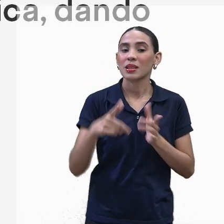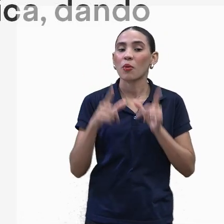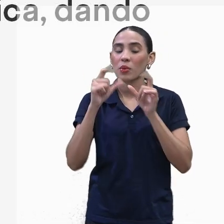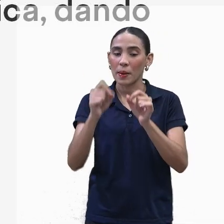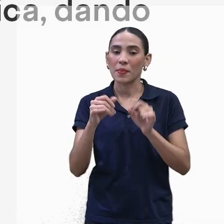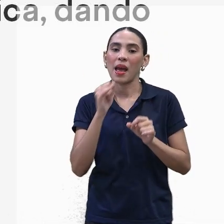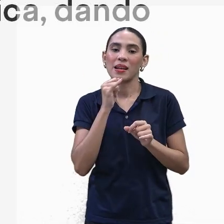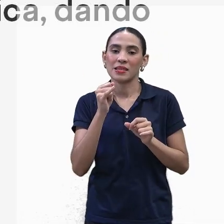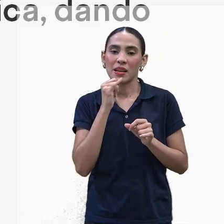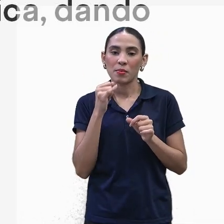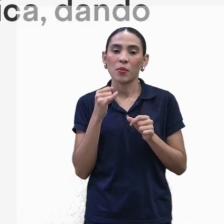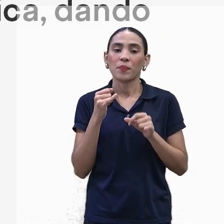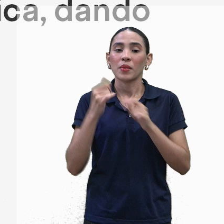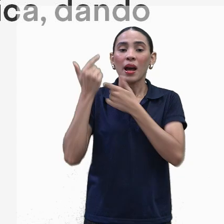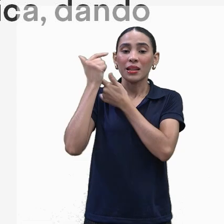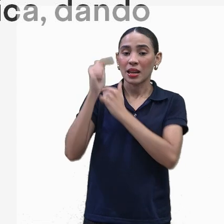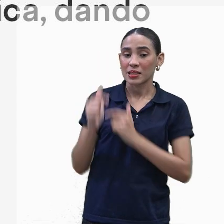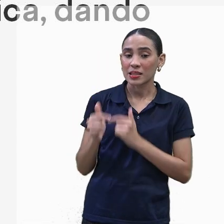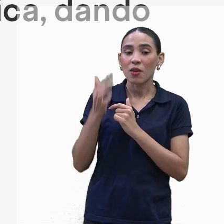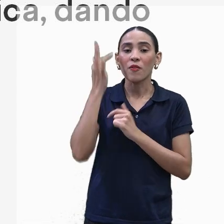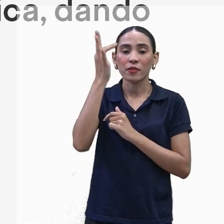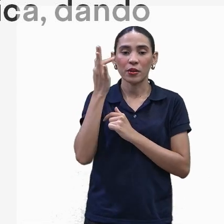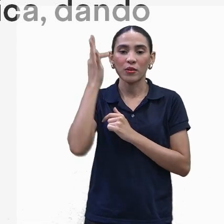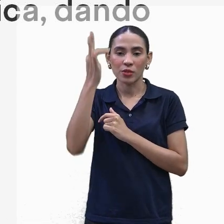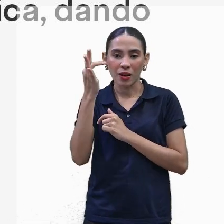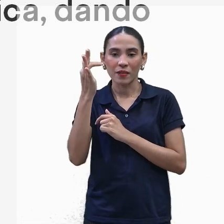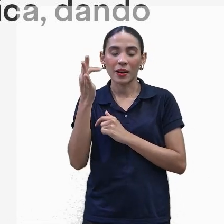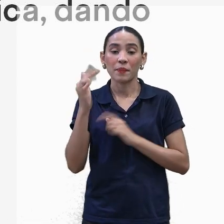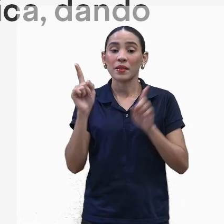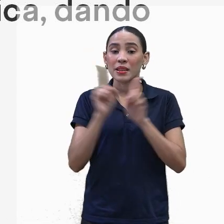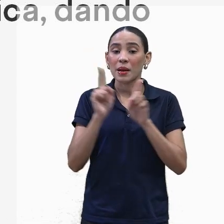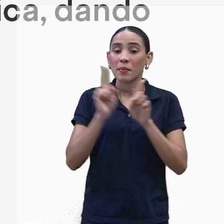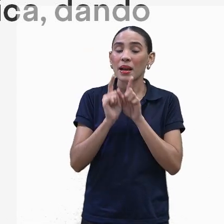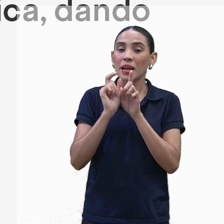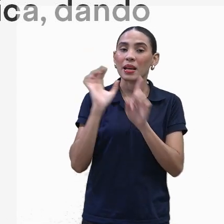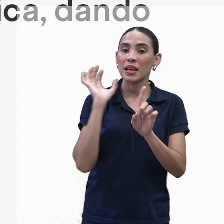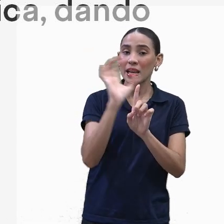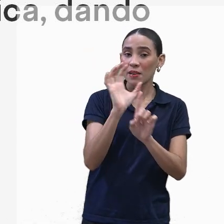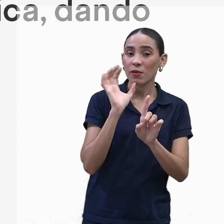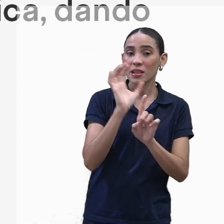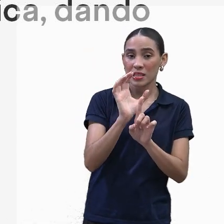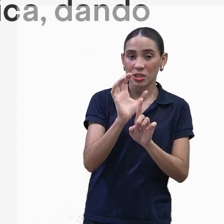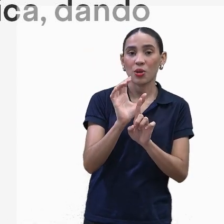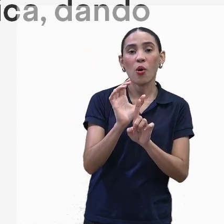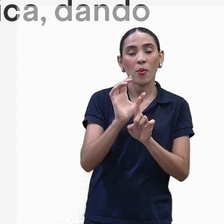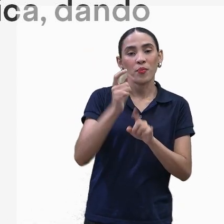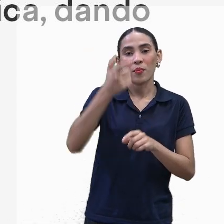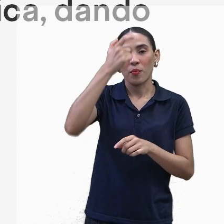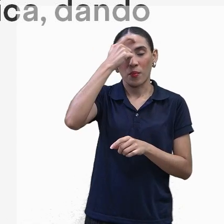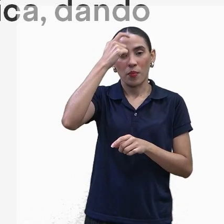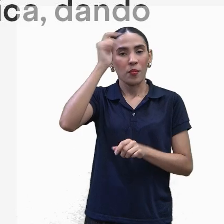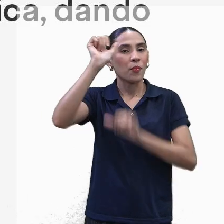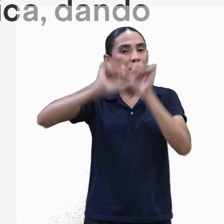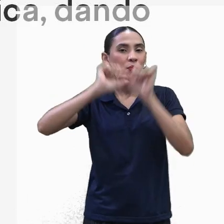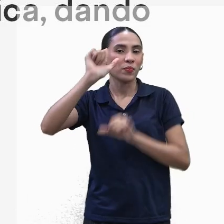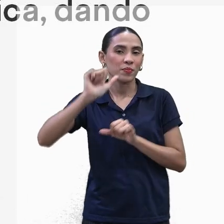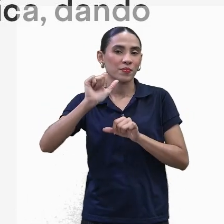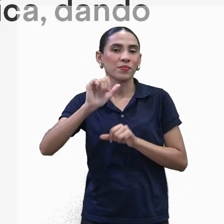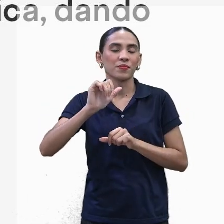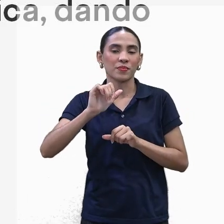A essa tradição filosófica que moldou o raciocínio